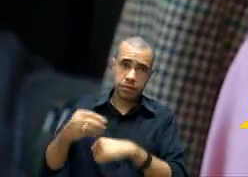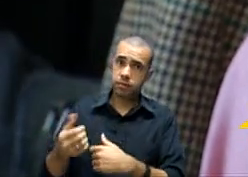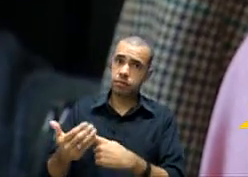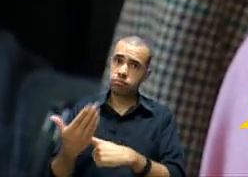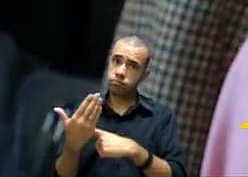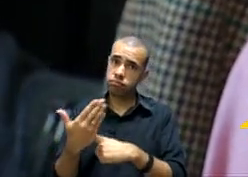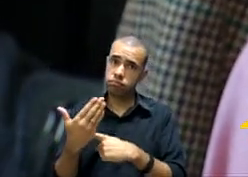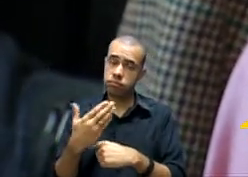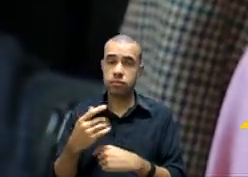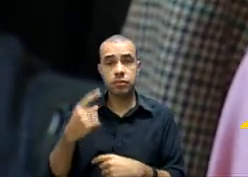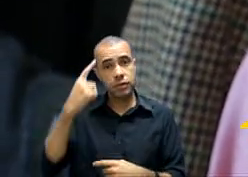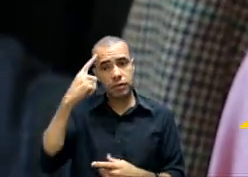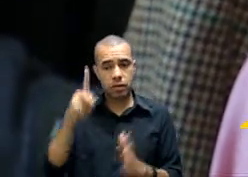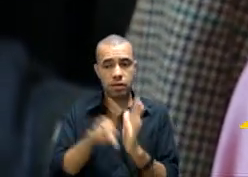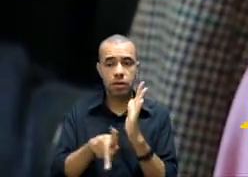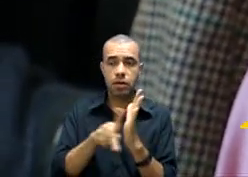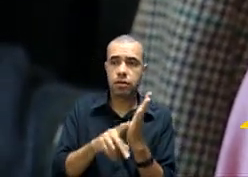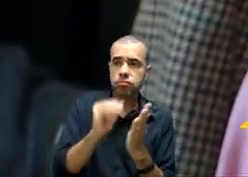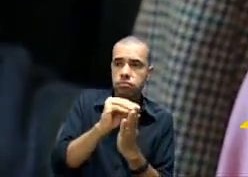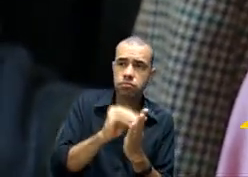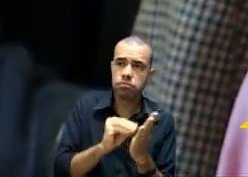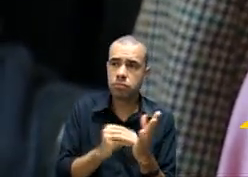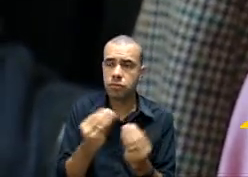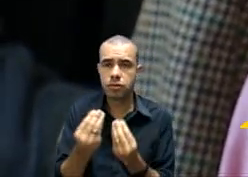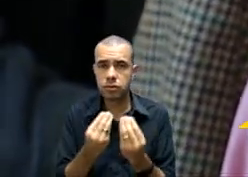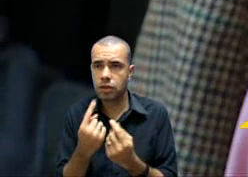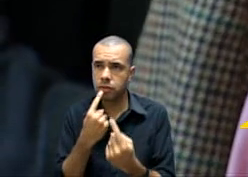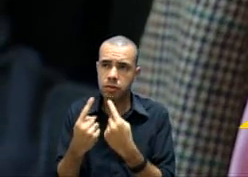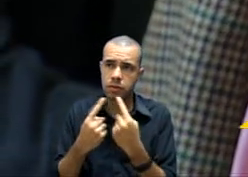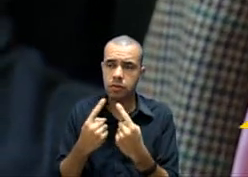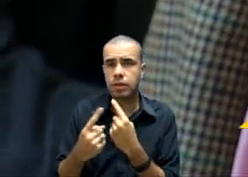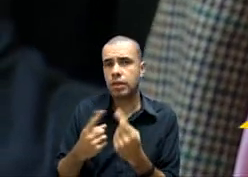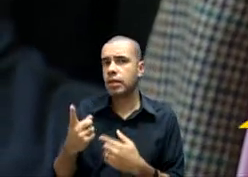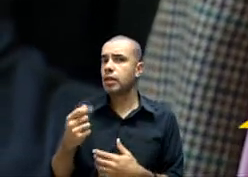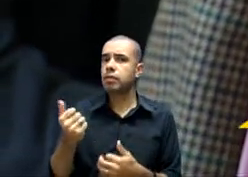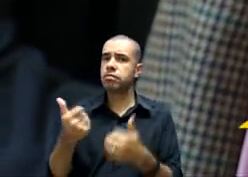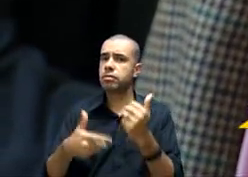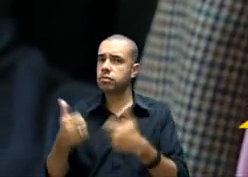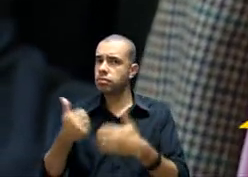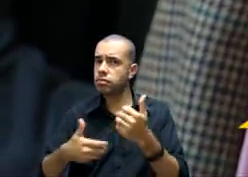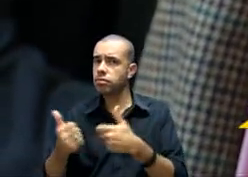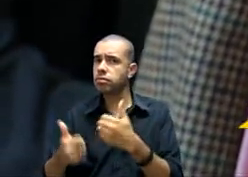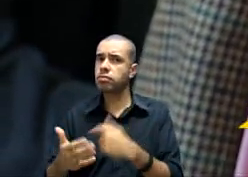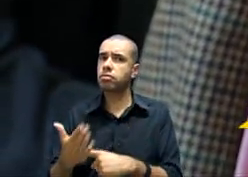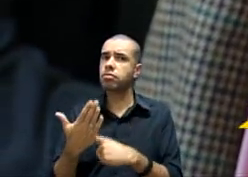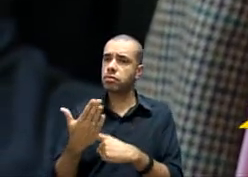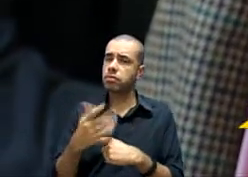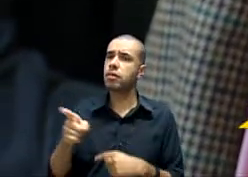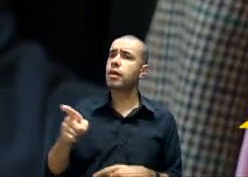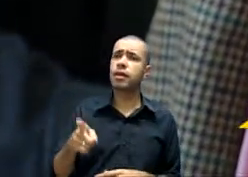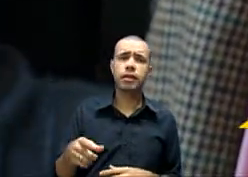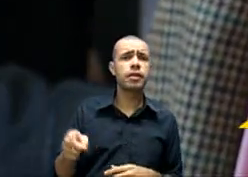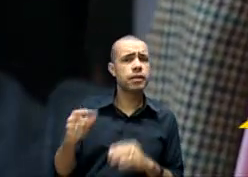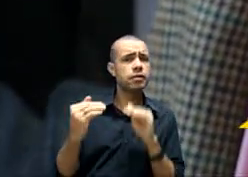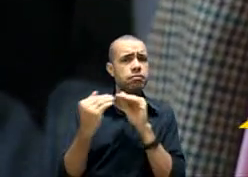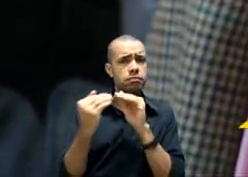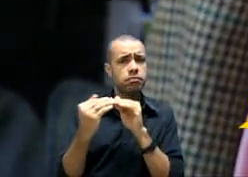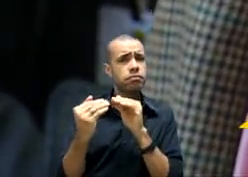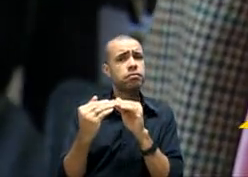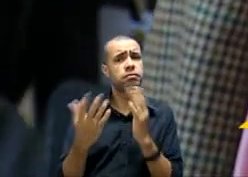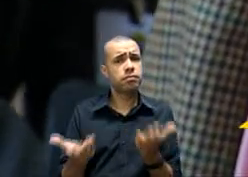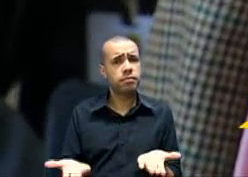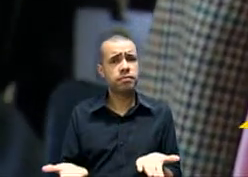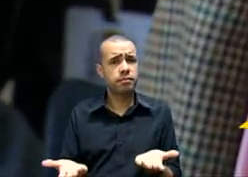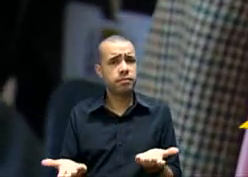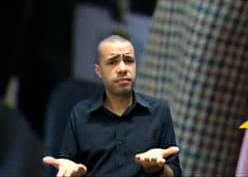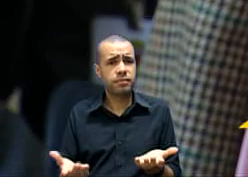na questão da elaboração desse projeto. E, conversando informalmente com ele, ele concorda realmente e que